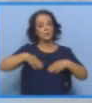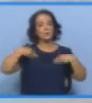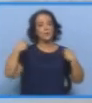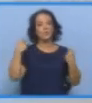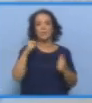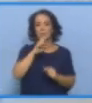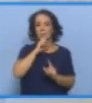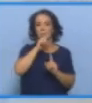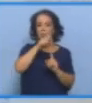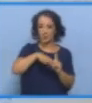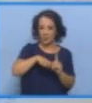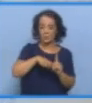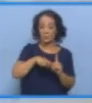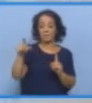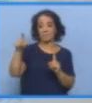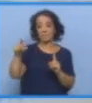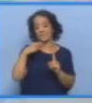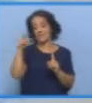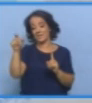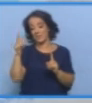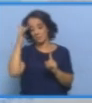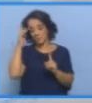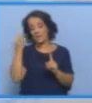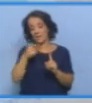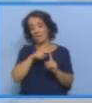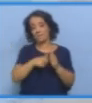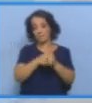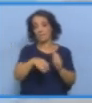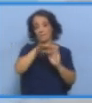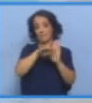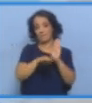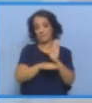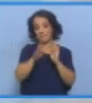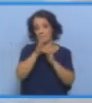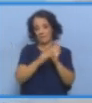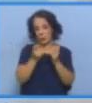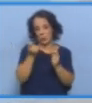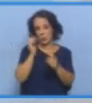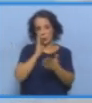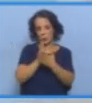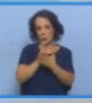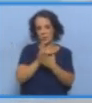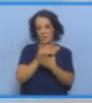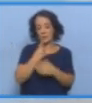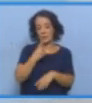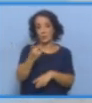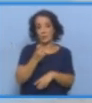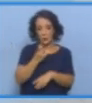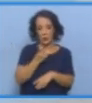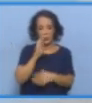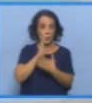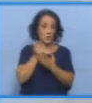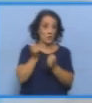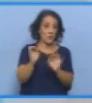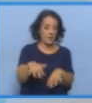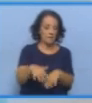também de Dom Manuel Martins e a partir do Evangelho, como dizia o Padre Constantino Alves. E perguntava-lhe, para terminarmos, porque o nosso tempo está a chegar ao fim,